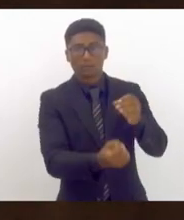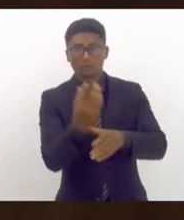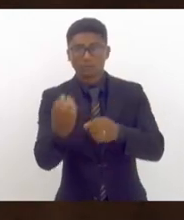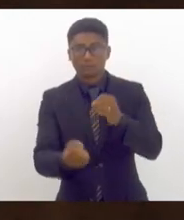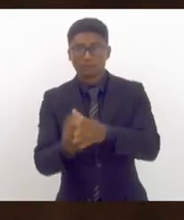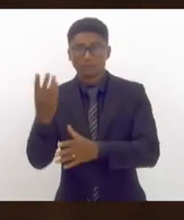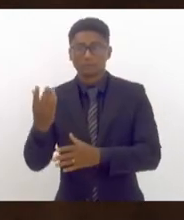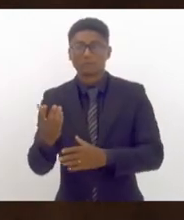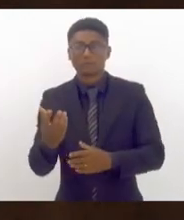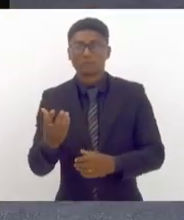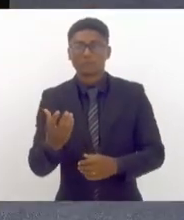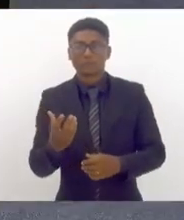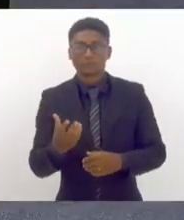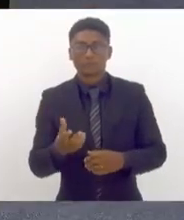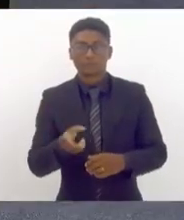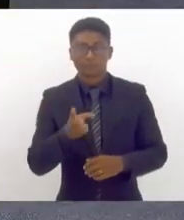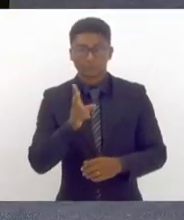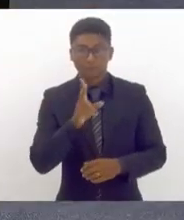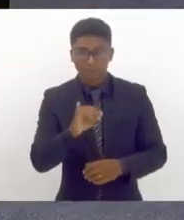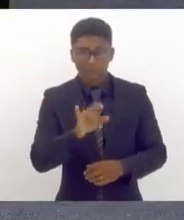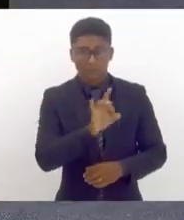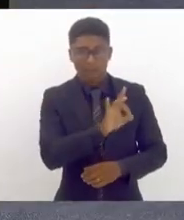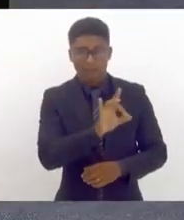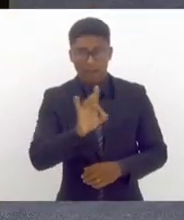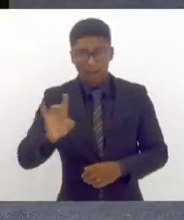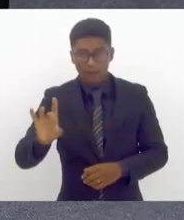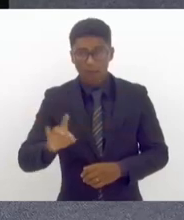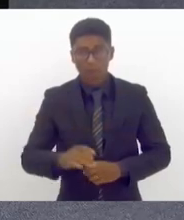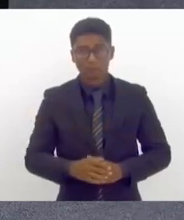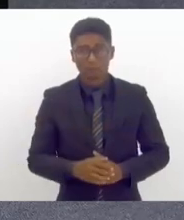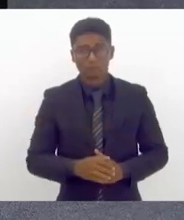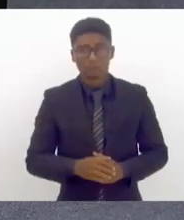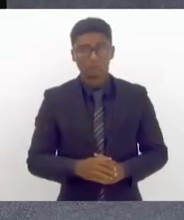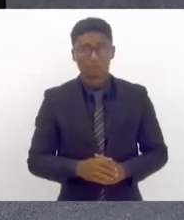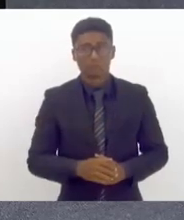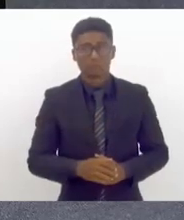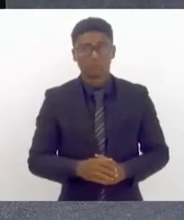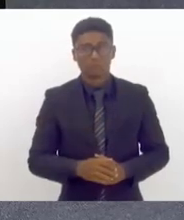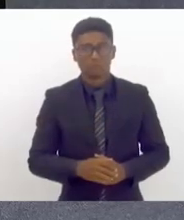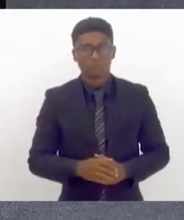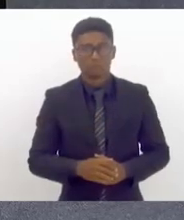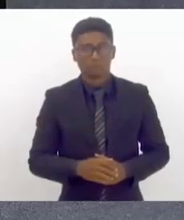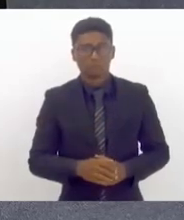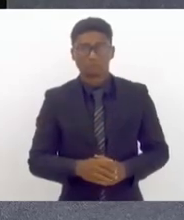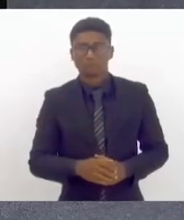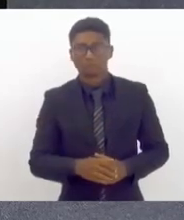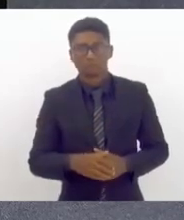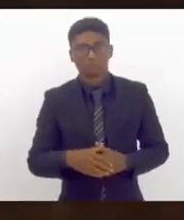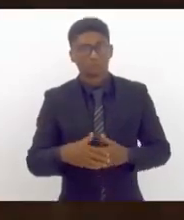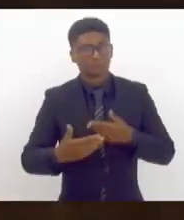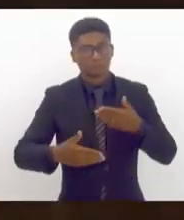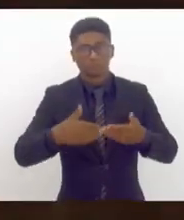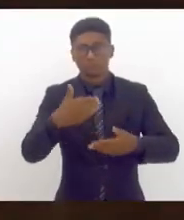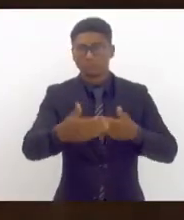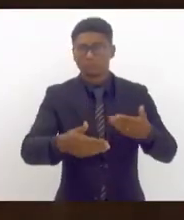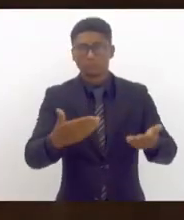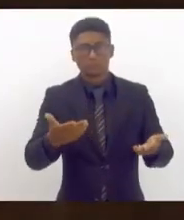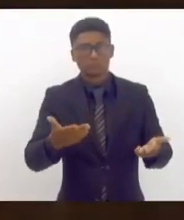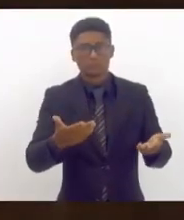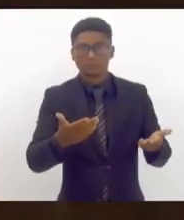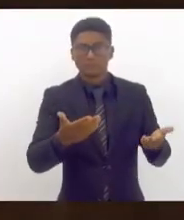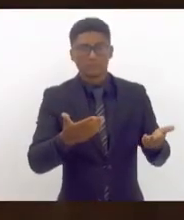sendo criado para isso, mas se cada um, se criarmos um cartaz para cada um, não vai sobrar espaço para botar